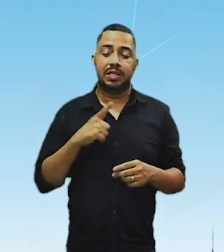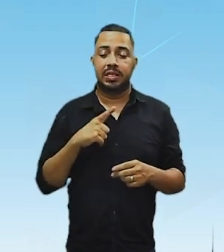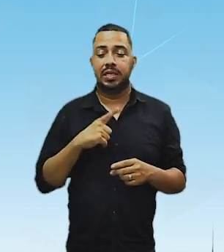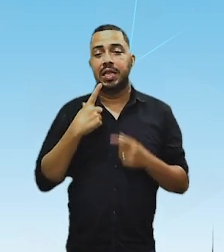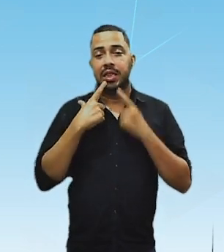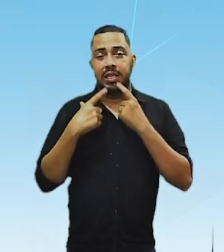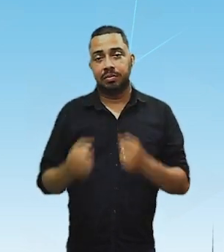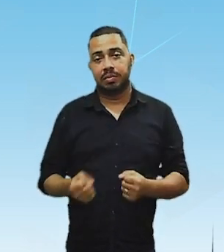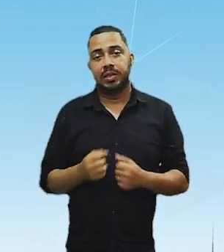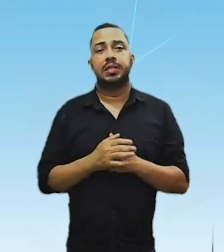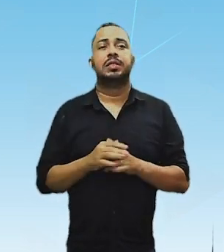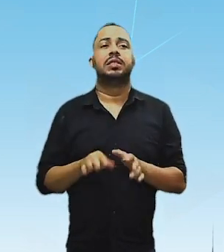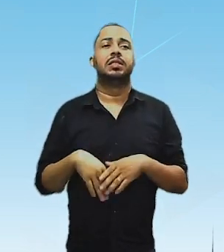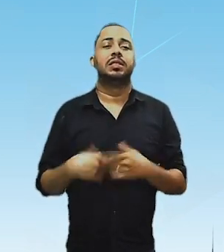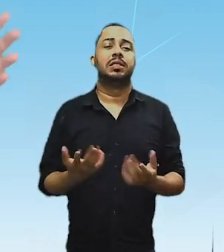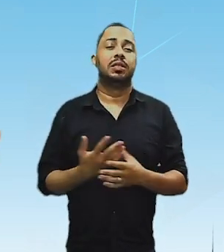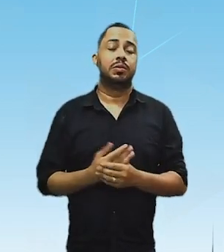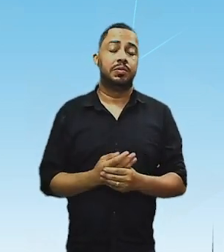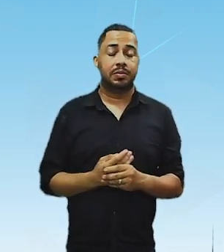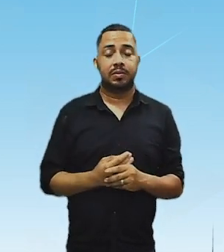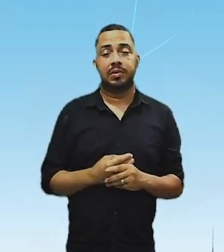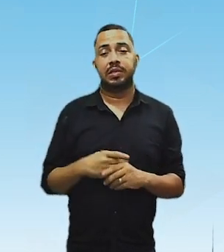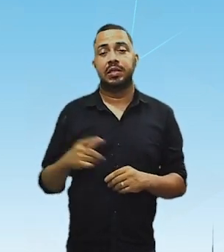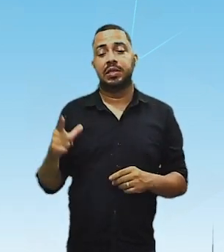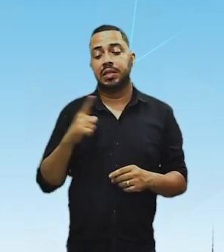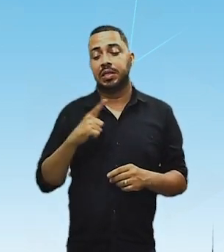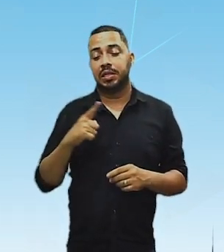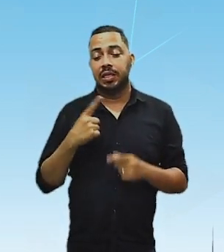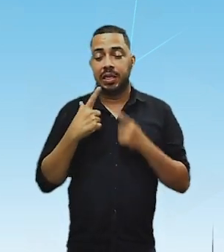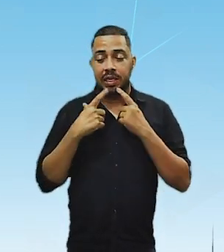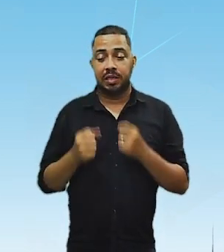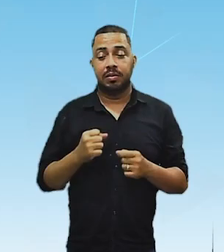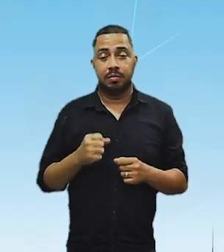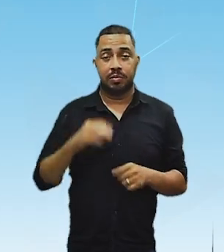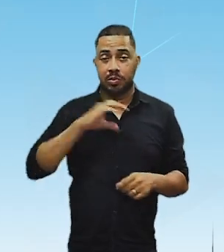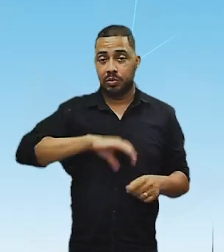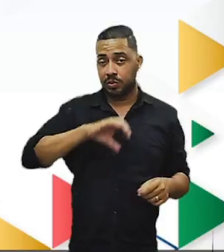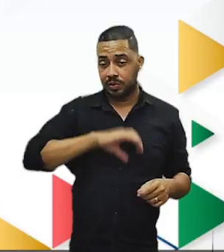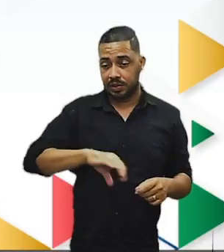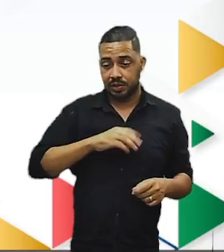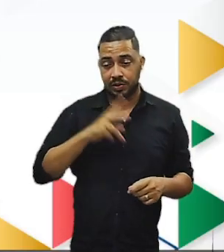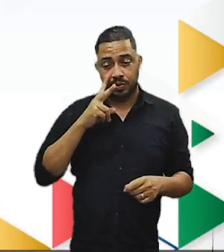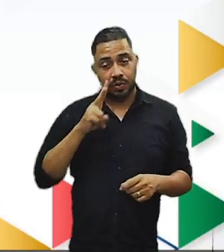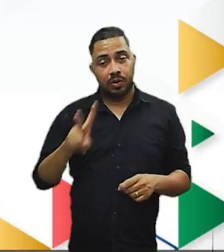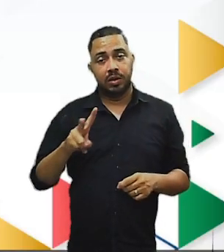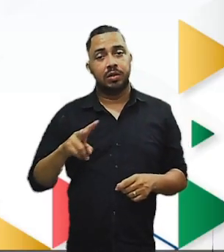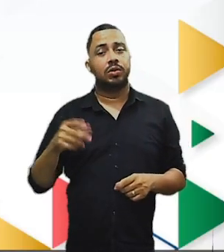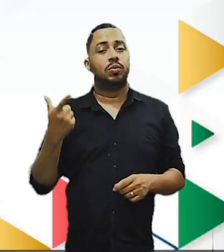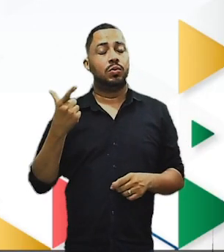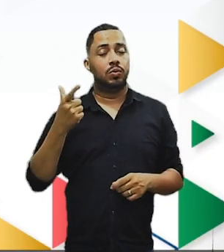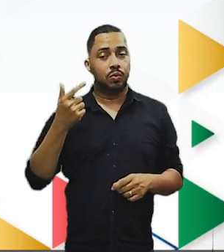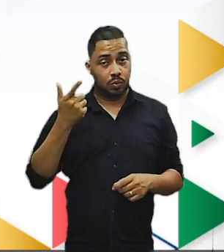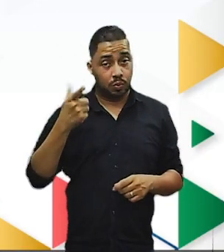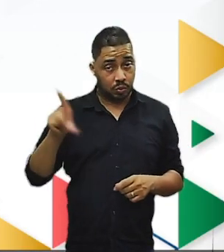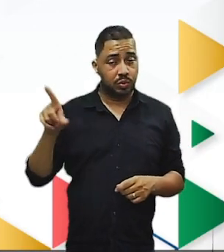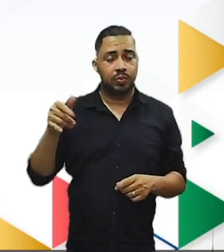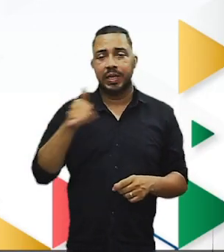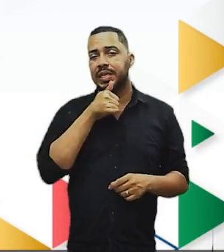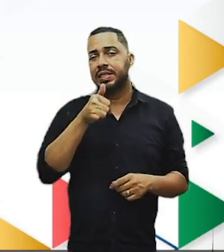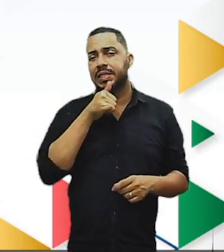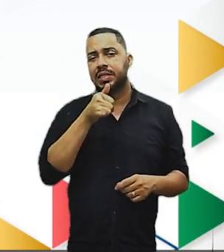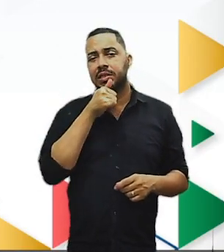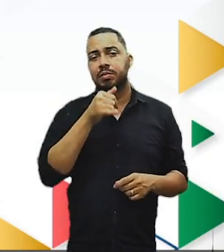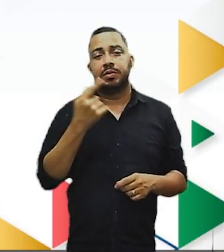linguagem, certo? No caso aqui, lancei mão da língua portuguesa. Olhem aqui um outro exemplo. Veja só,